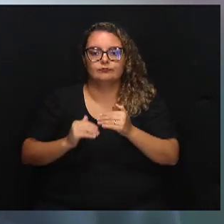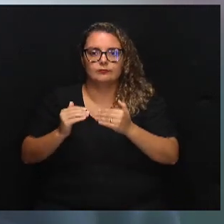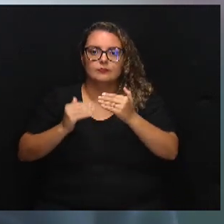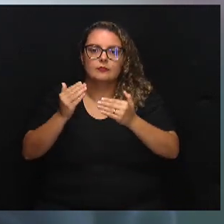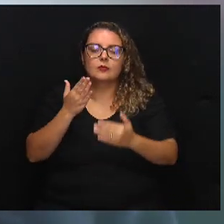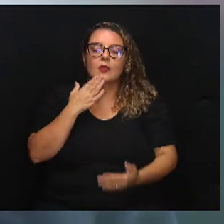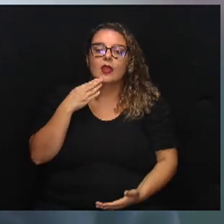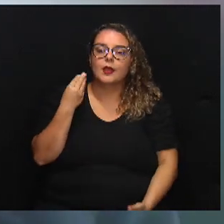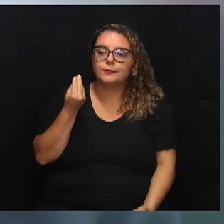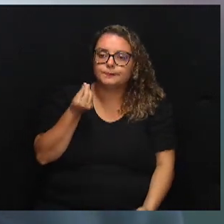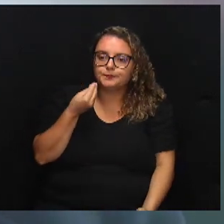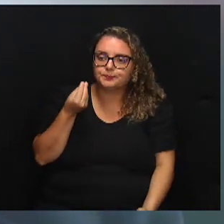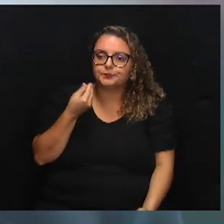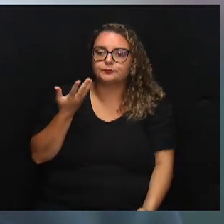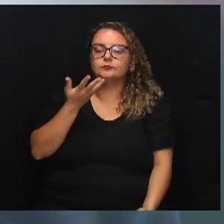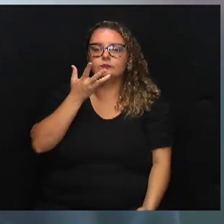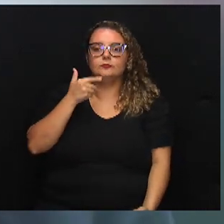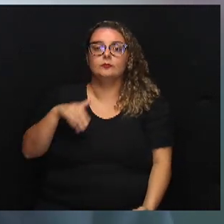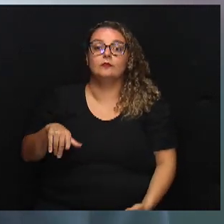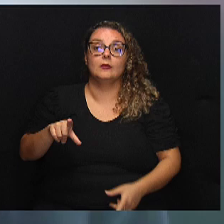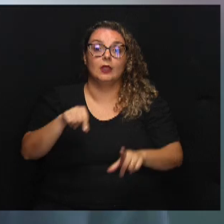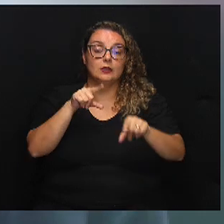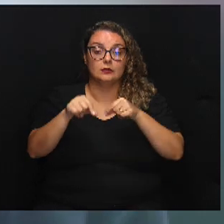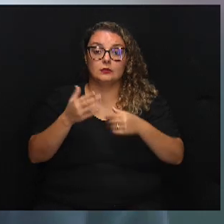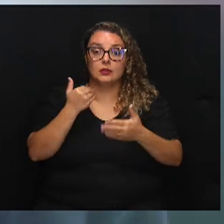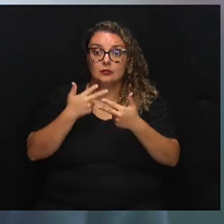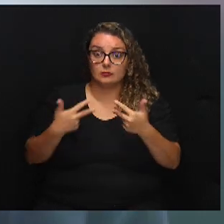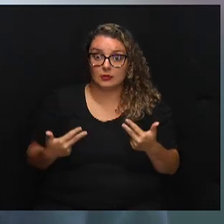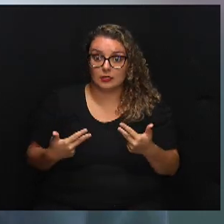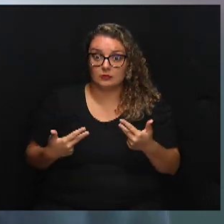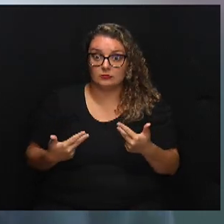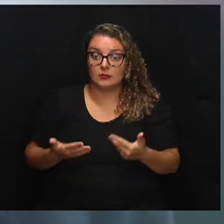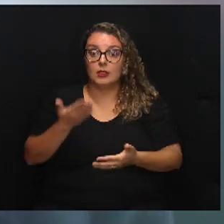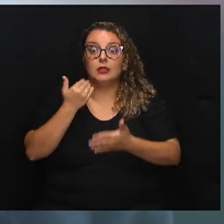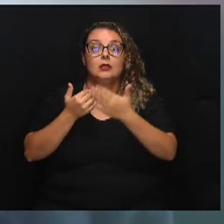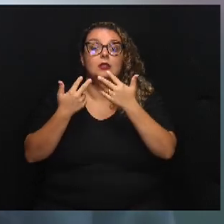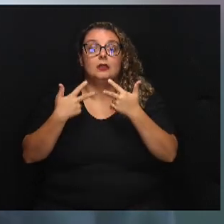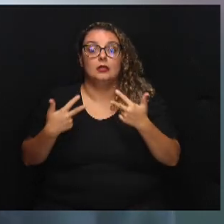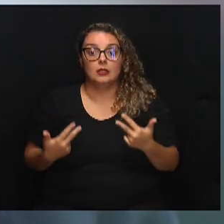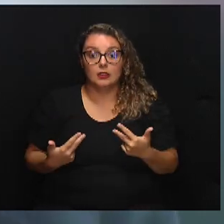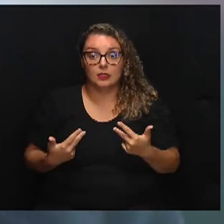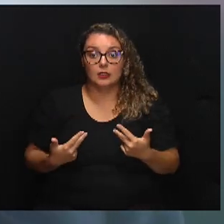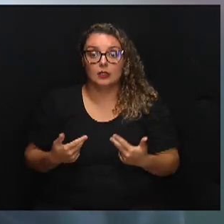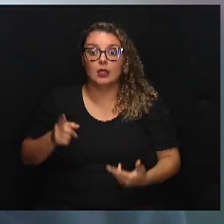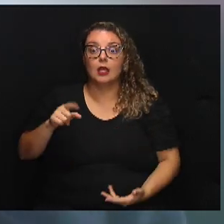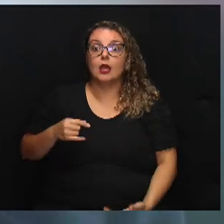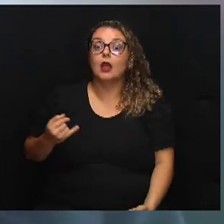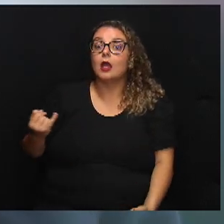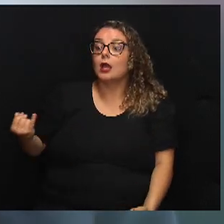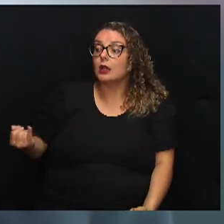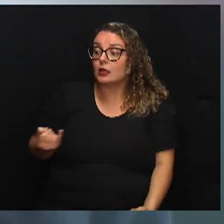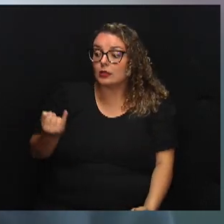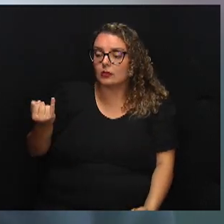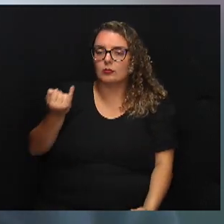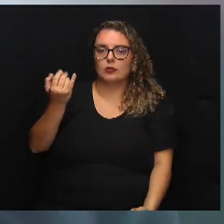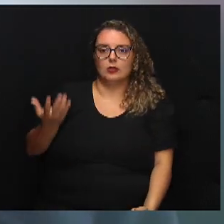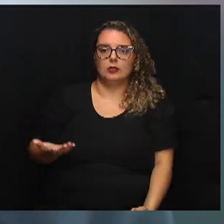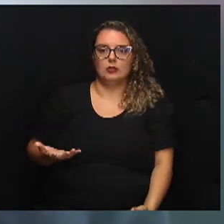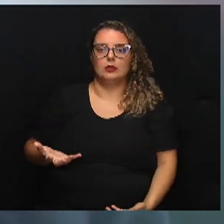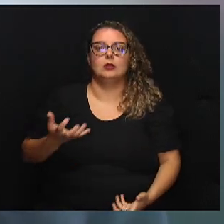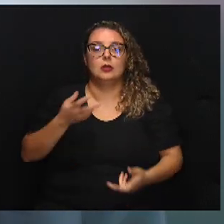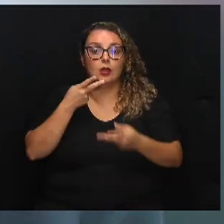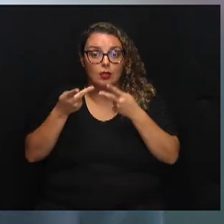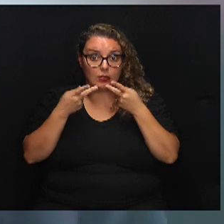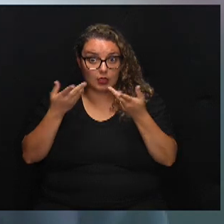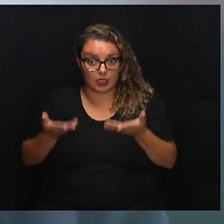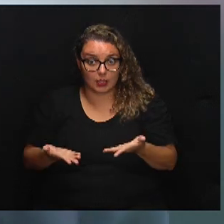paladar da criança, as preferências alimentares, e a alimentação, ela é extremamente importante. Eu quero frisar